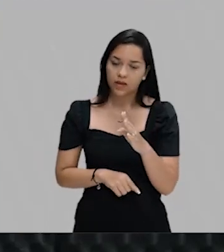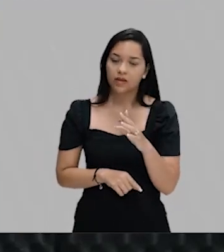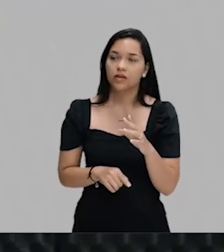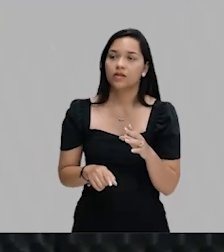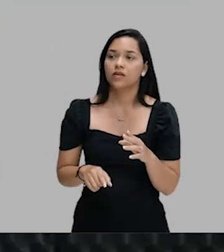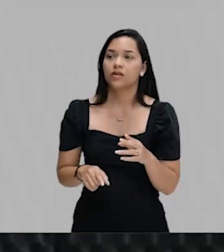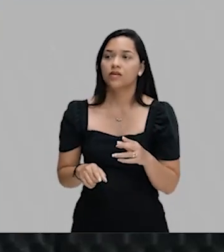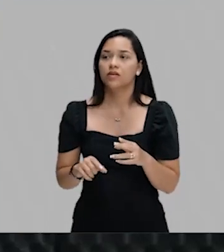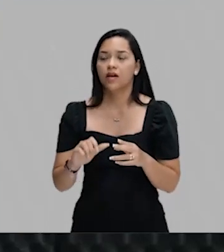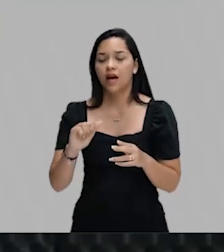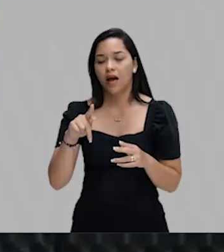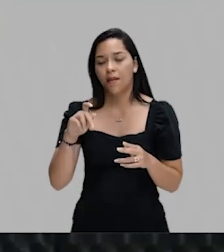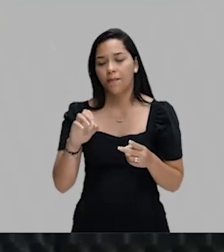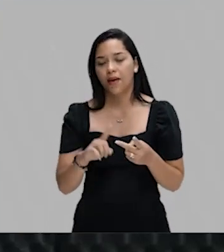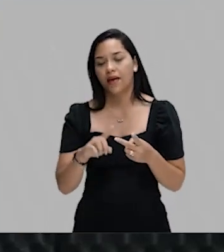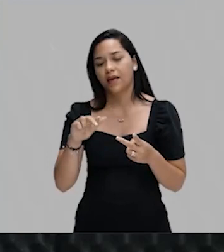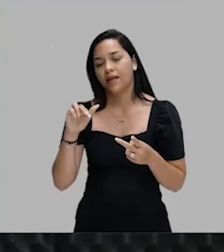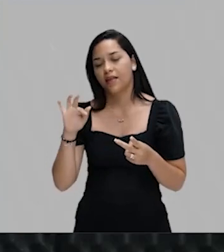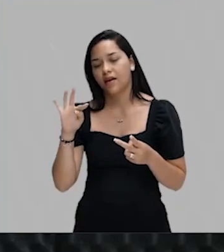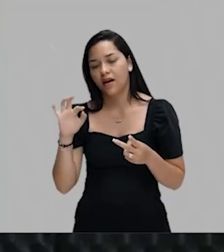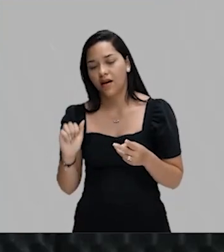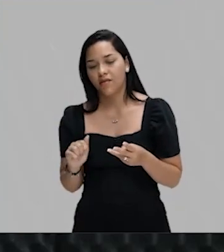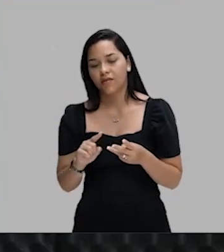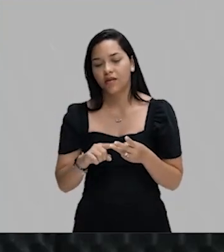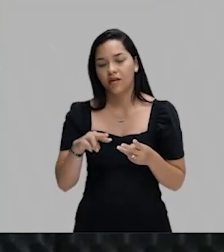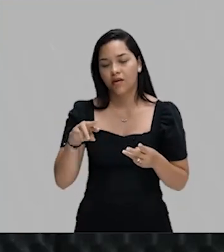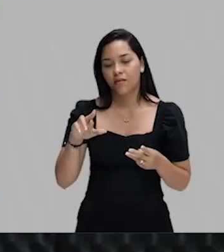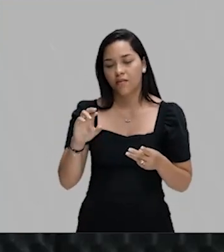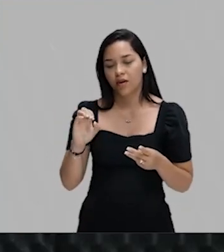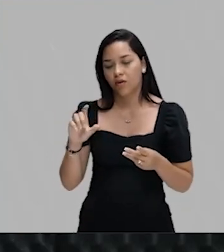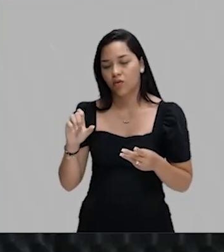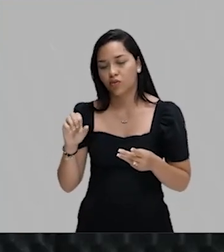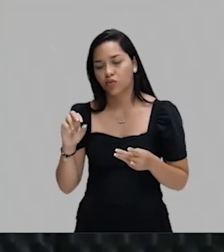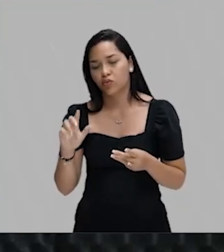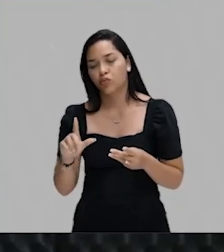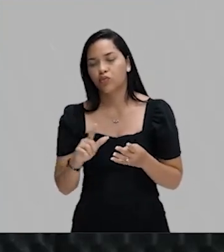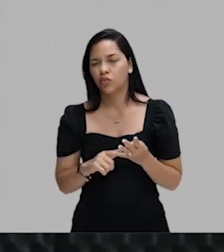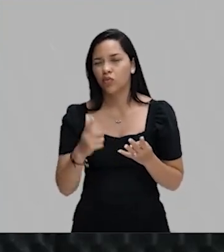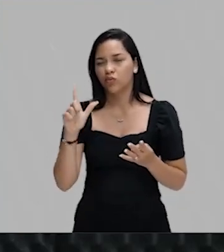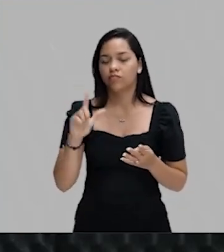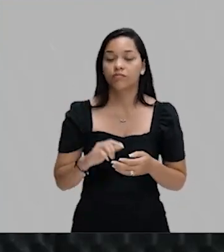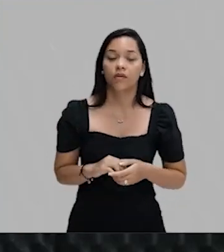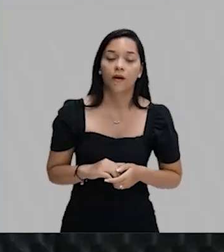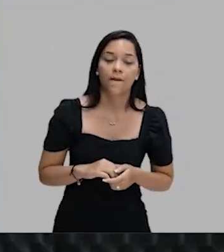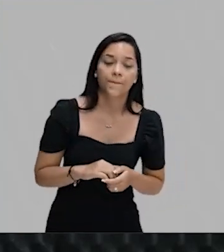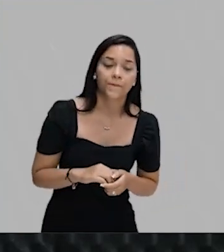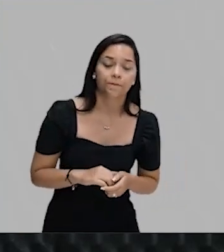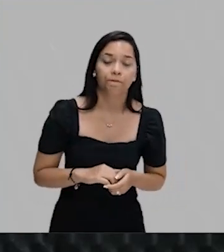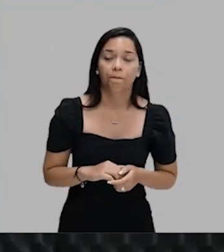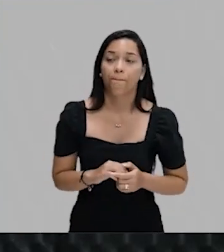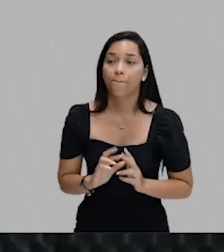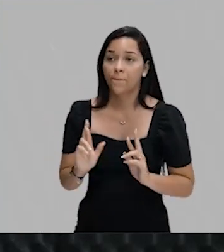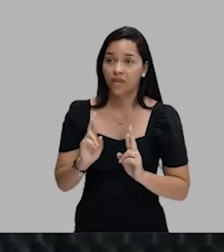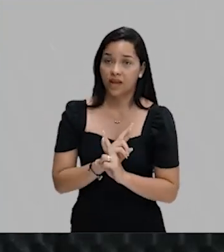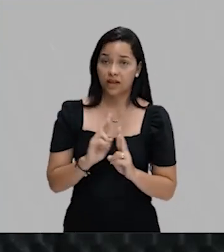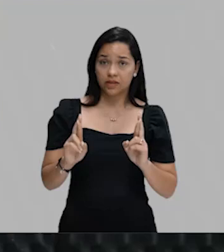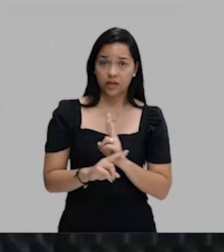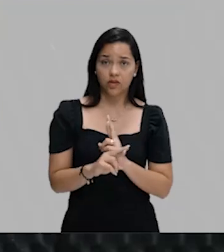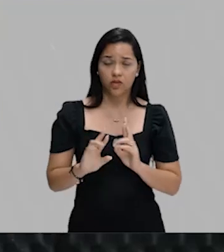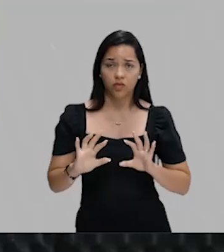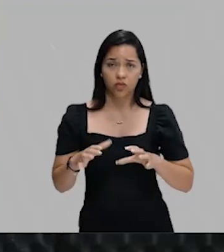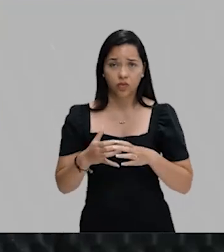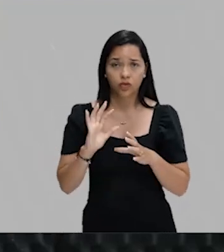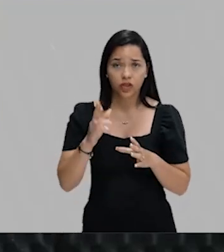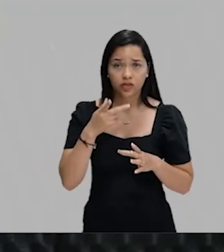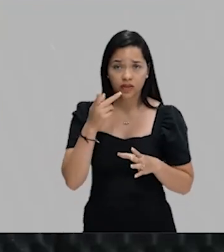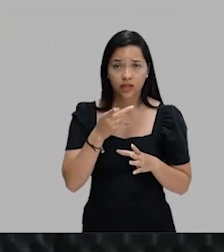o APEC, o NAFTA, o Mercosul e a bandeira da União Europeia. Muito bem. Em relação aos blocos econômicos, como eu já